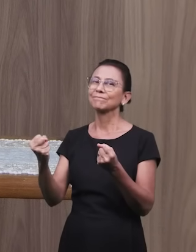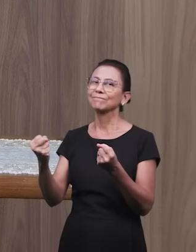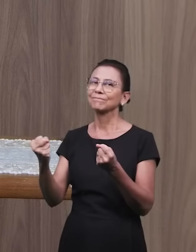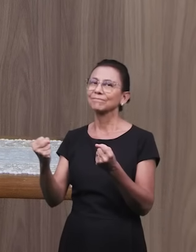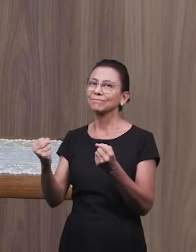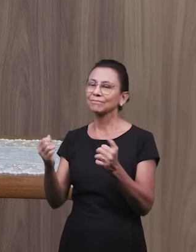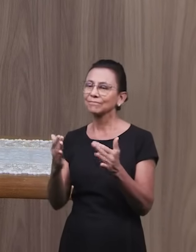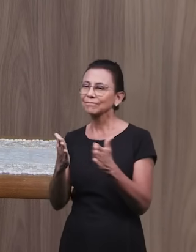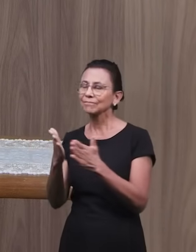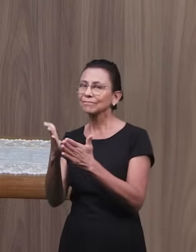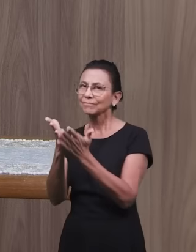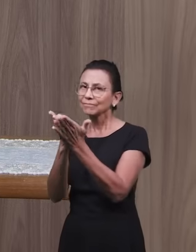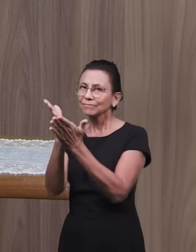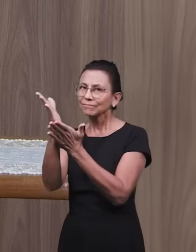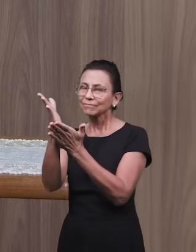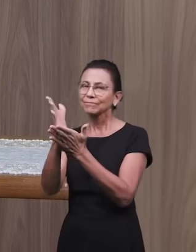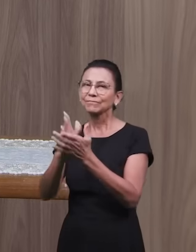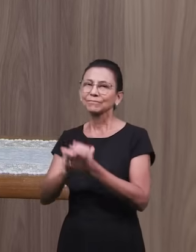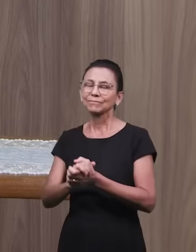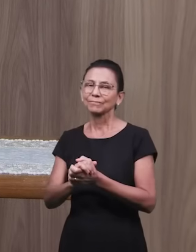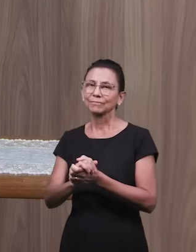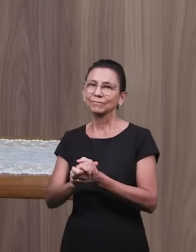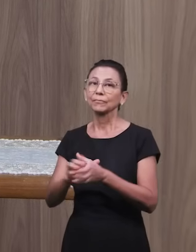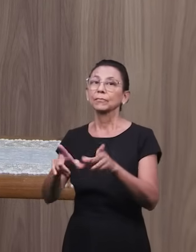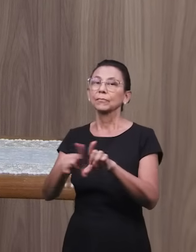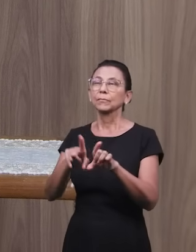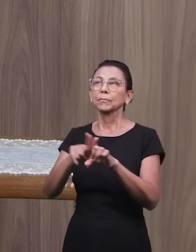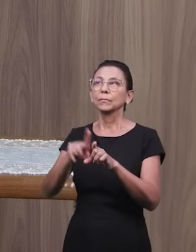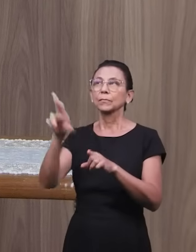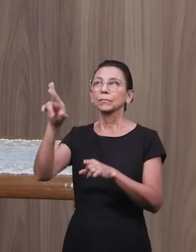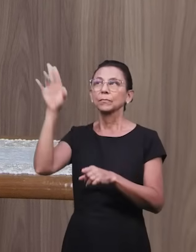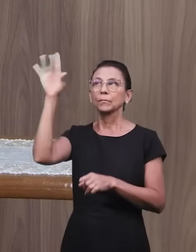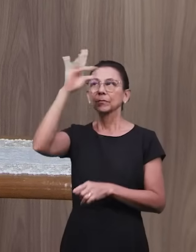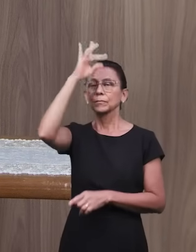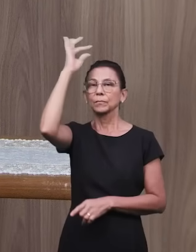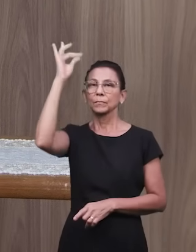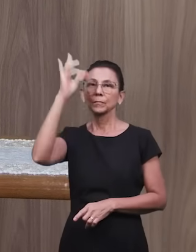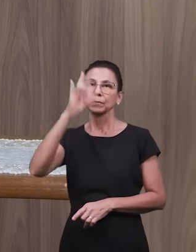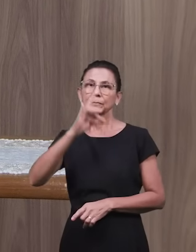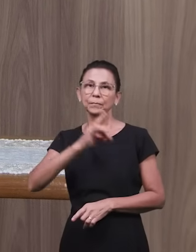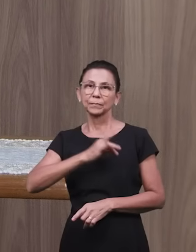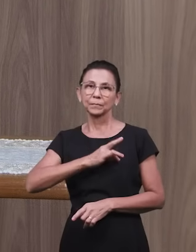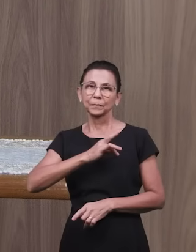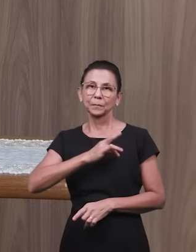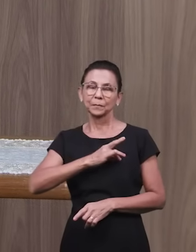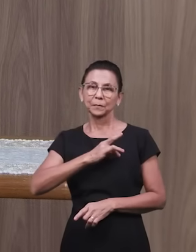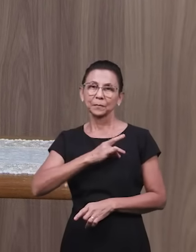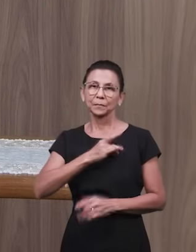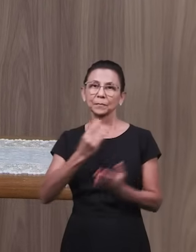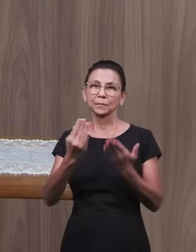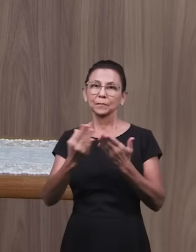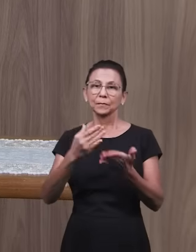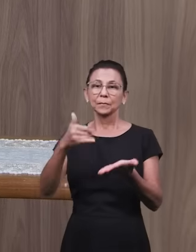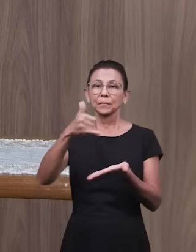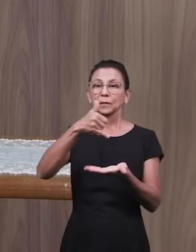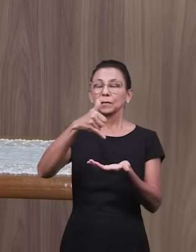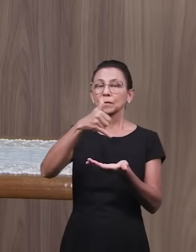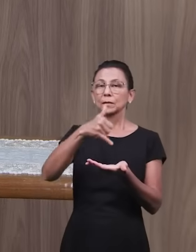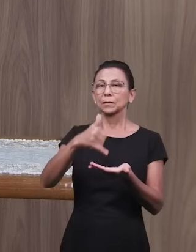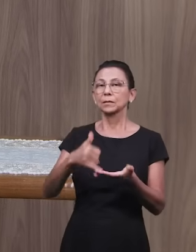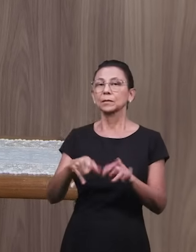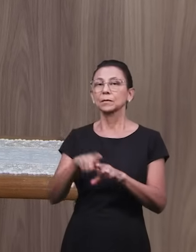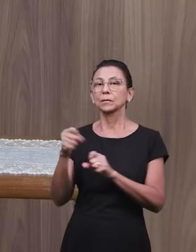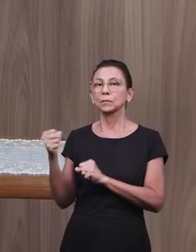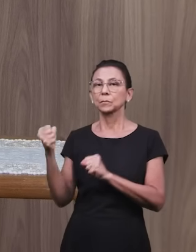E acima de tudo, o Senhor batiza com o Espírito Santo, que é o azeite, que é o recurso,